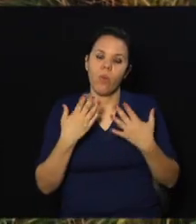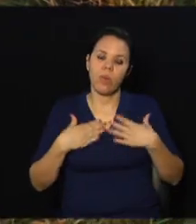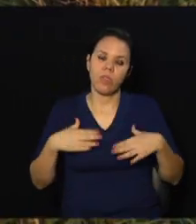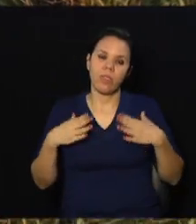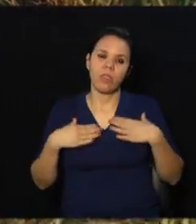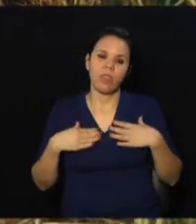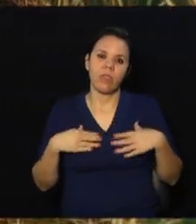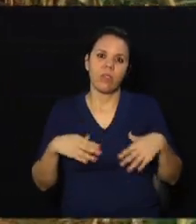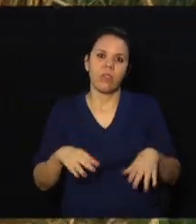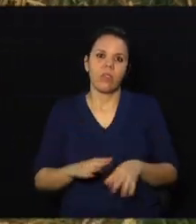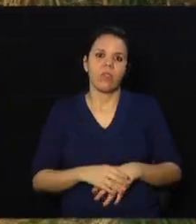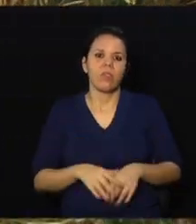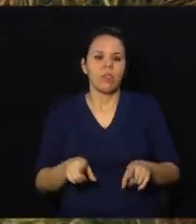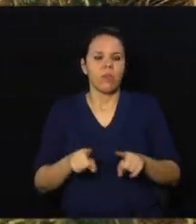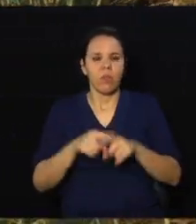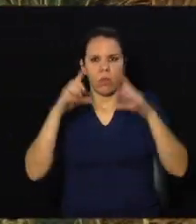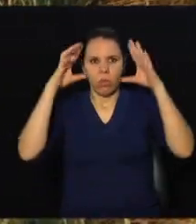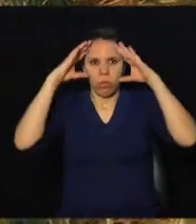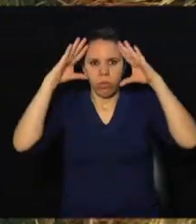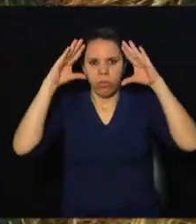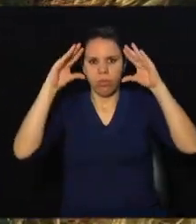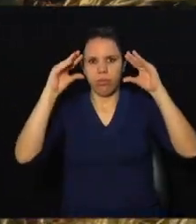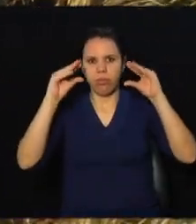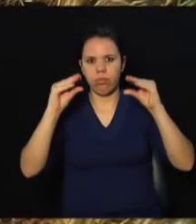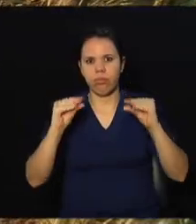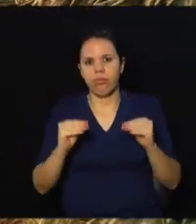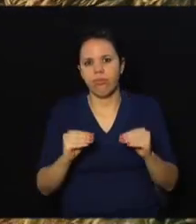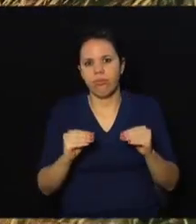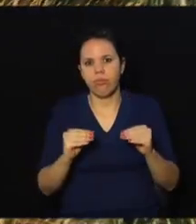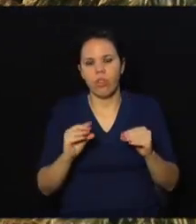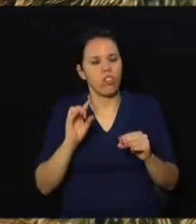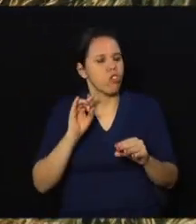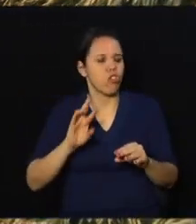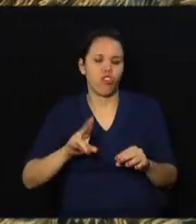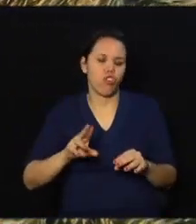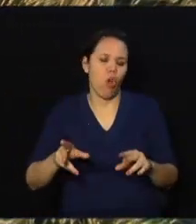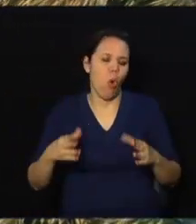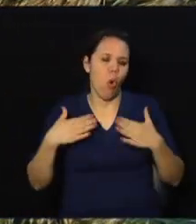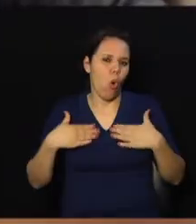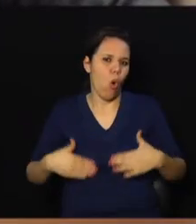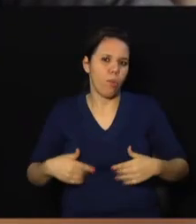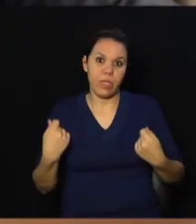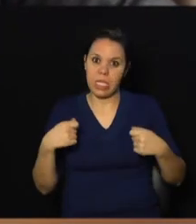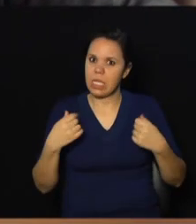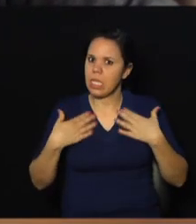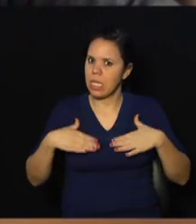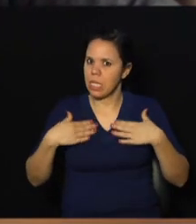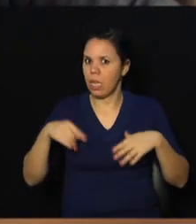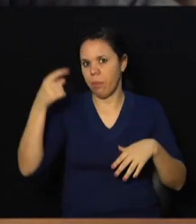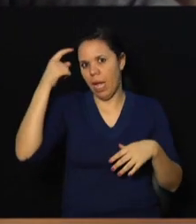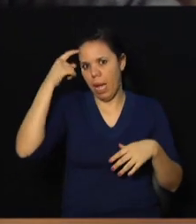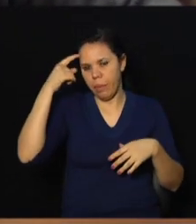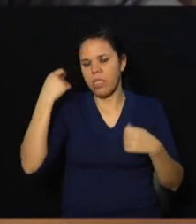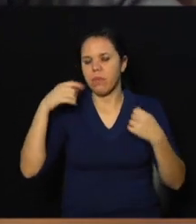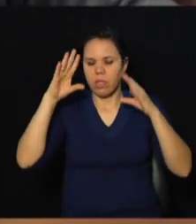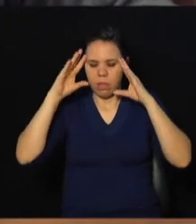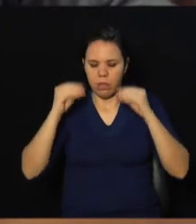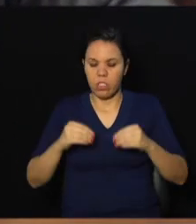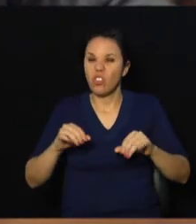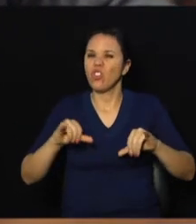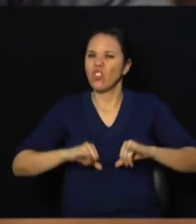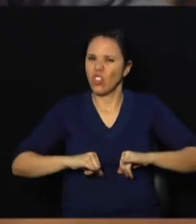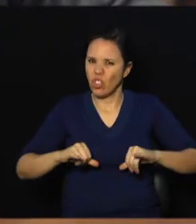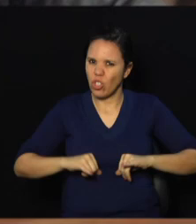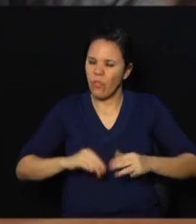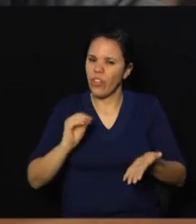plenamente. Descansa a mente. Não é só o corpo que precisa descansar. A mente também sofre com a falta